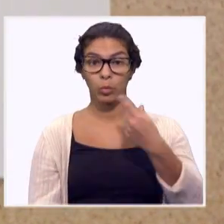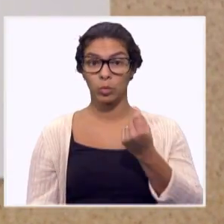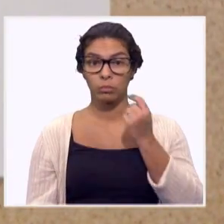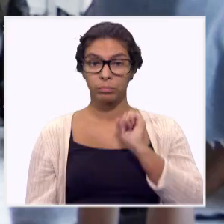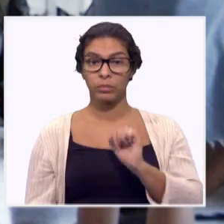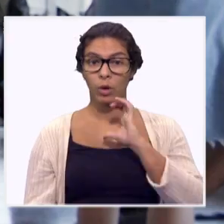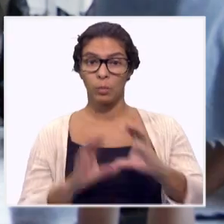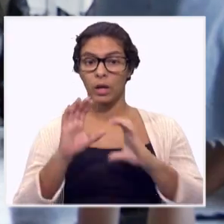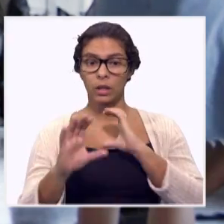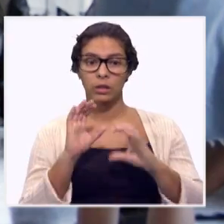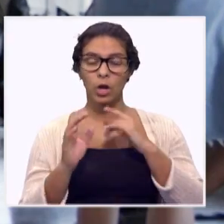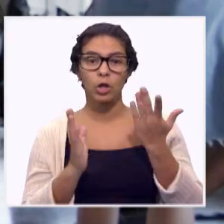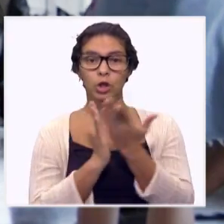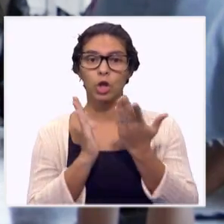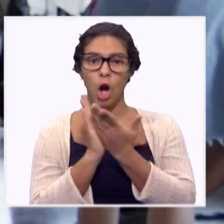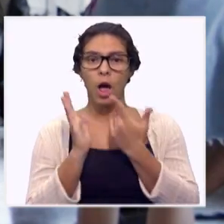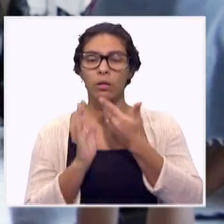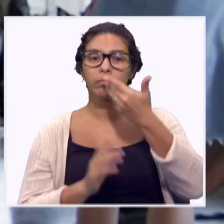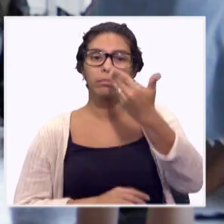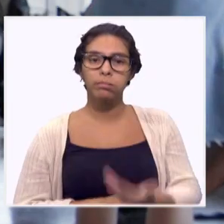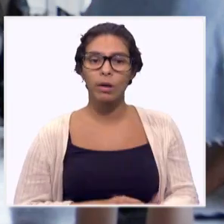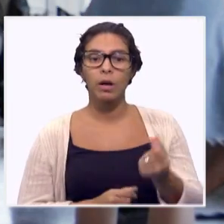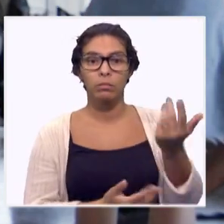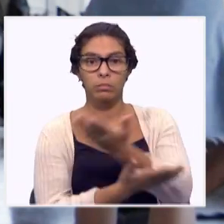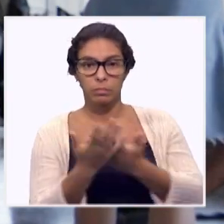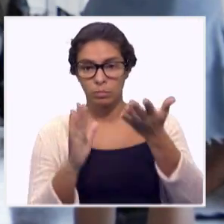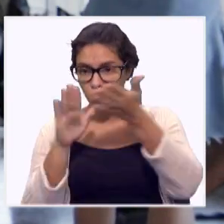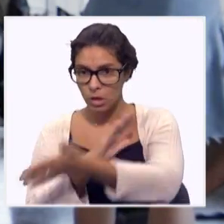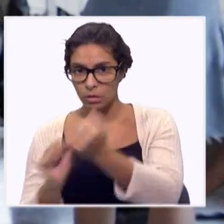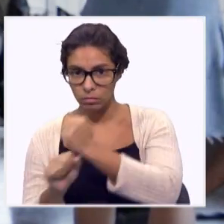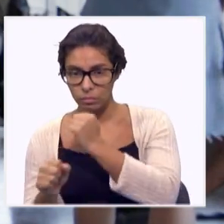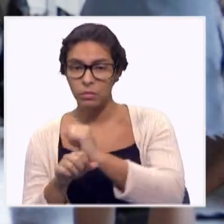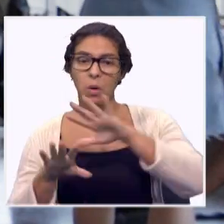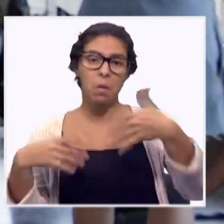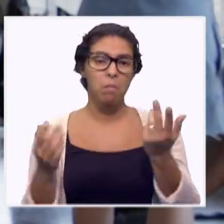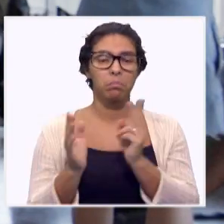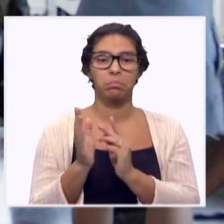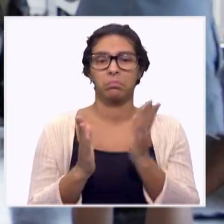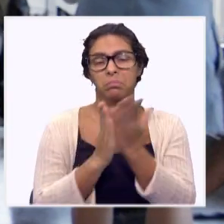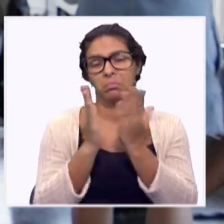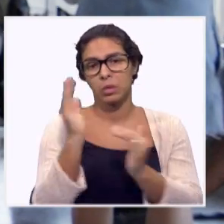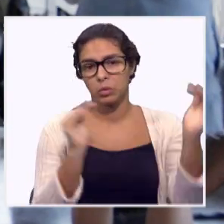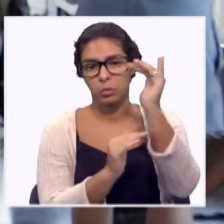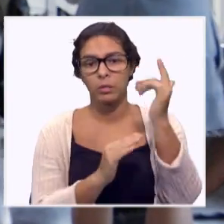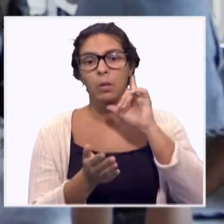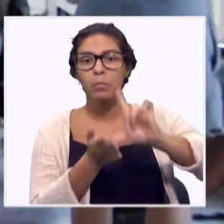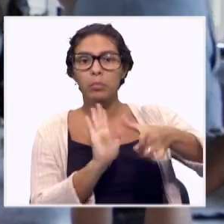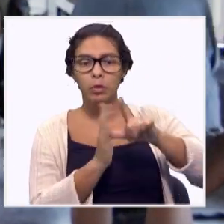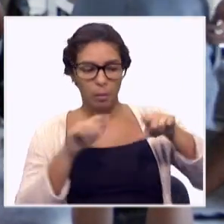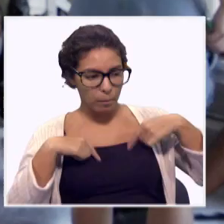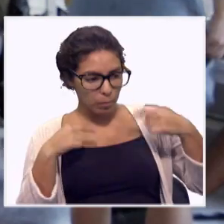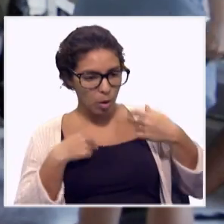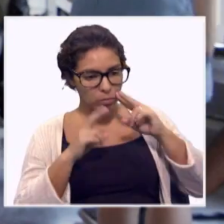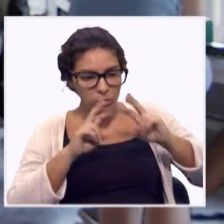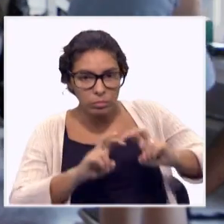No mundo da comunicação, a melhor escola é a experiência, seja ela no mercado de trabalho ou no ensino superior. Os projetos por conta